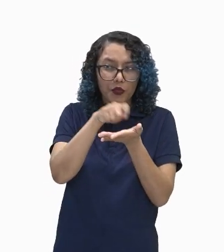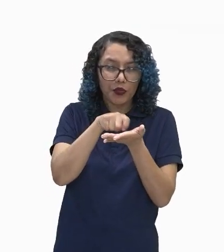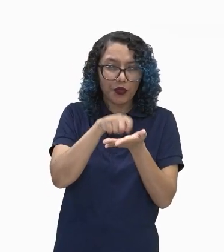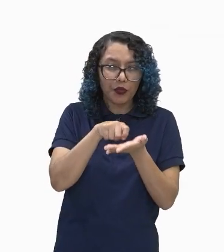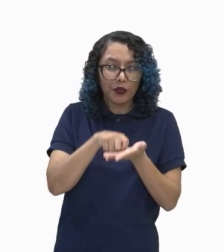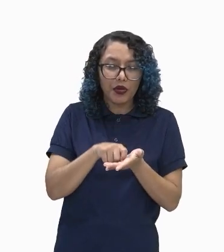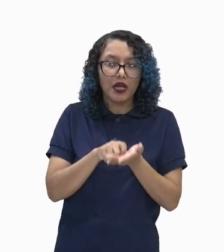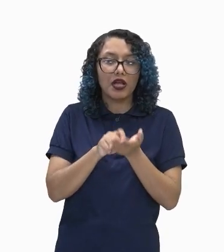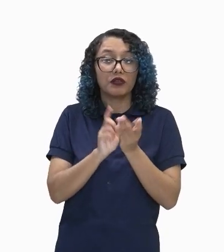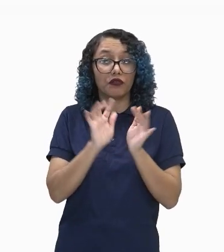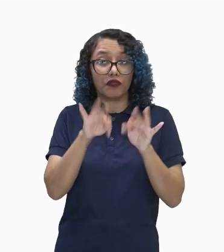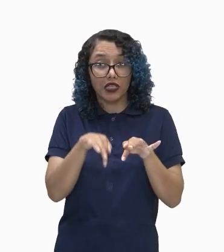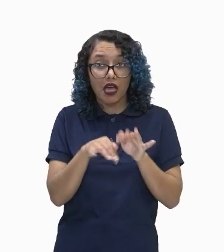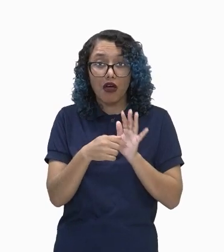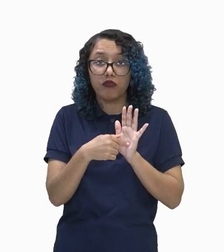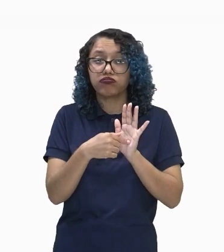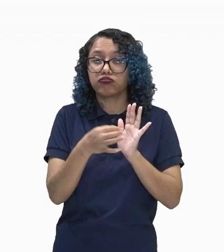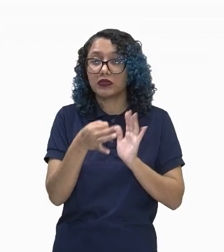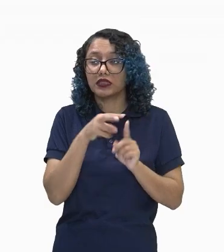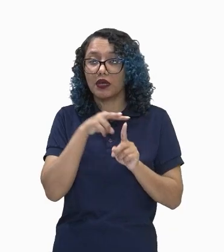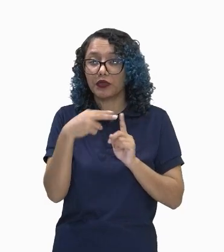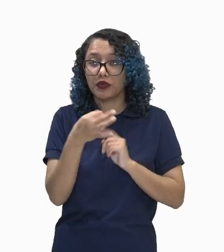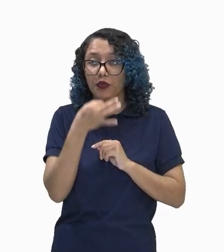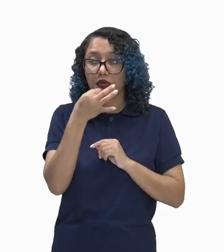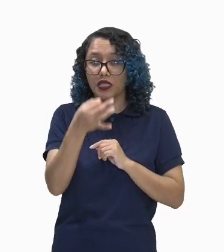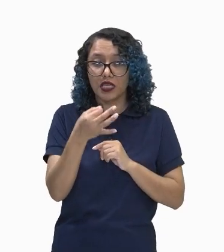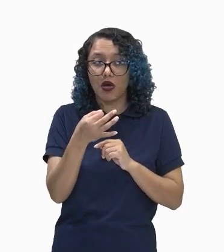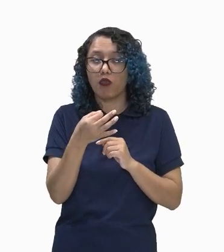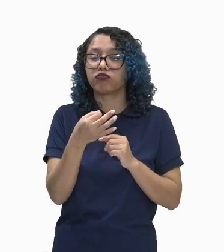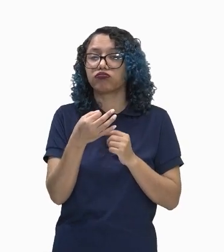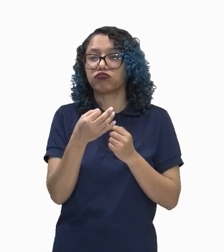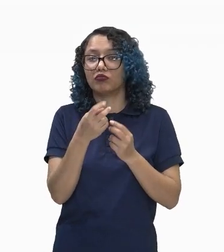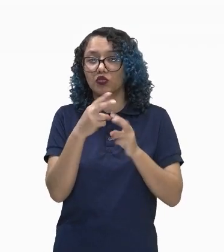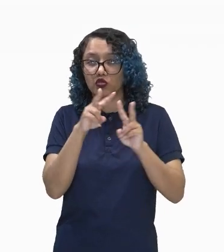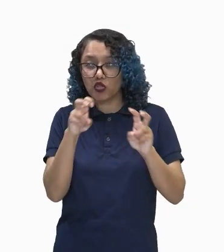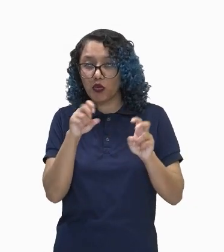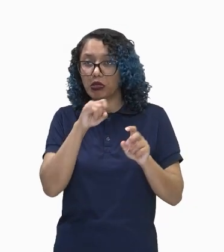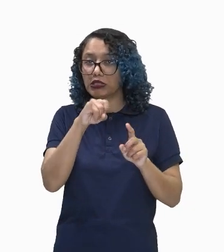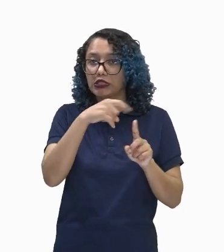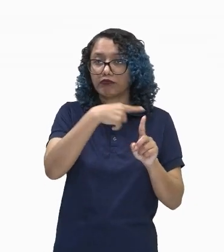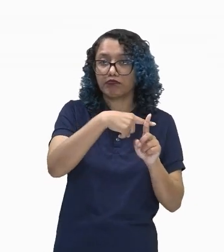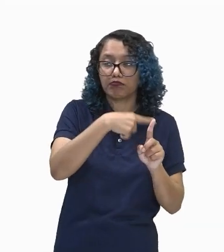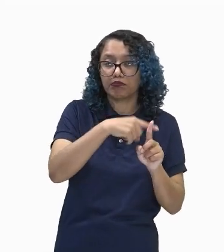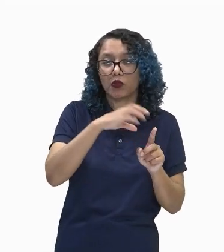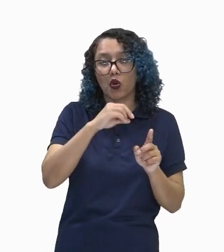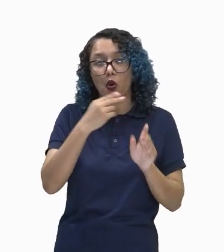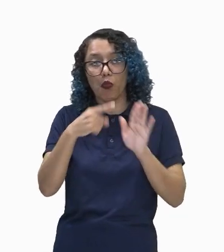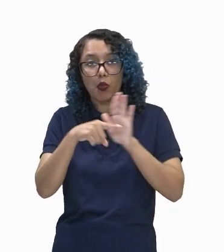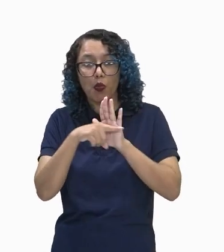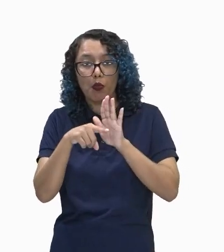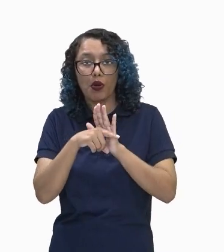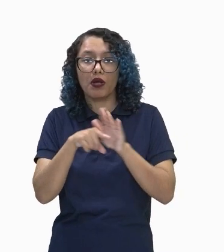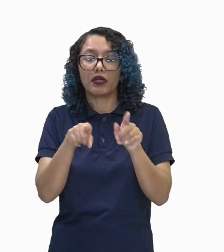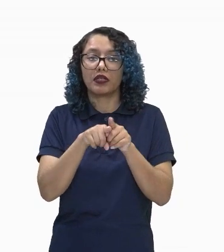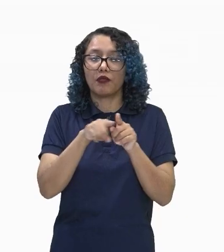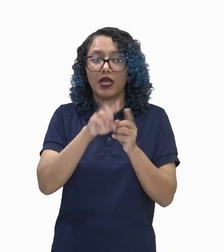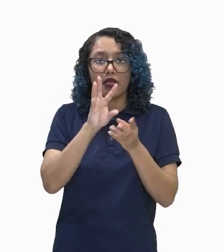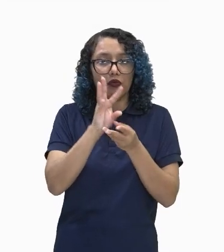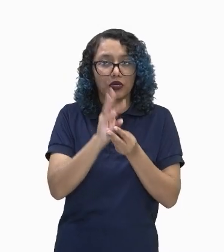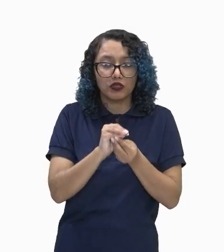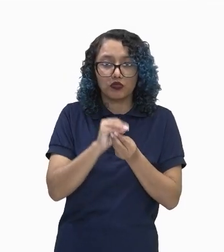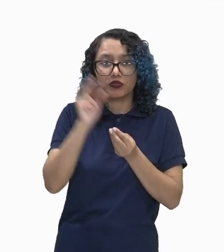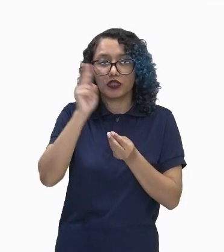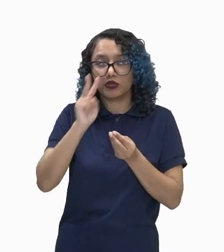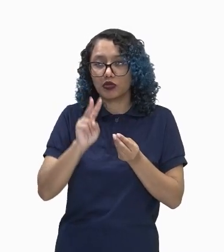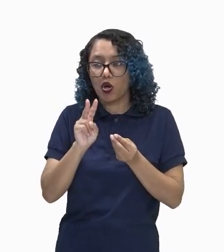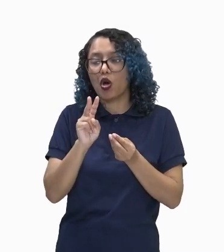dizer pontos positivos, pontos negativos, resumir a história de uma maneira geral